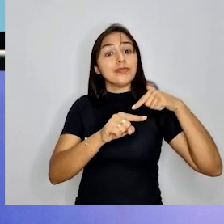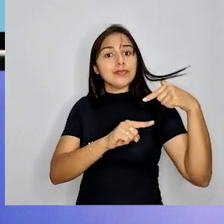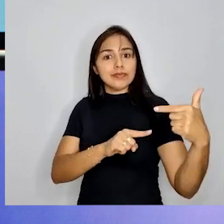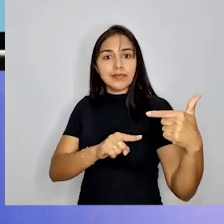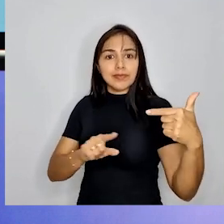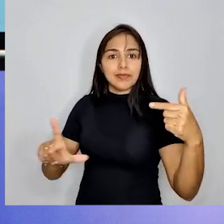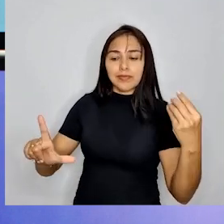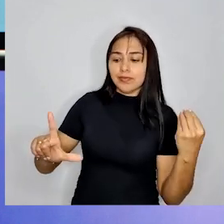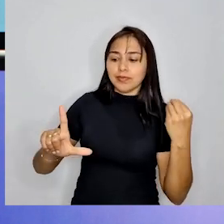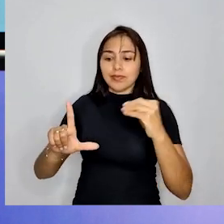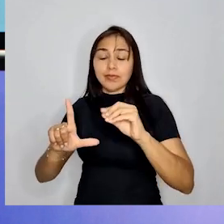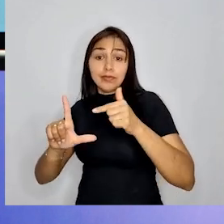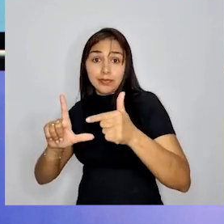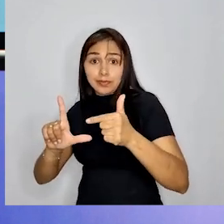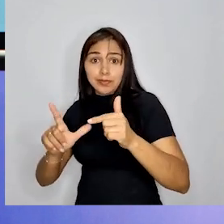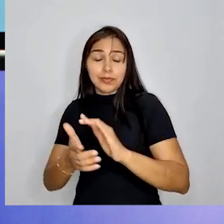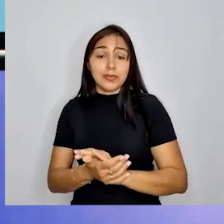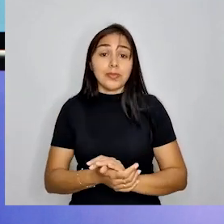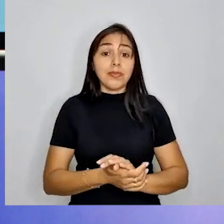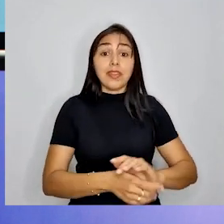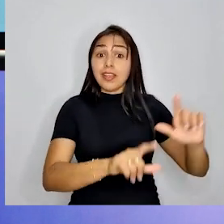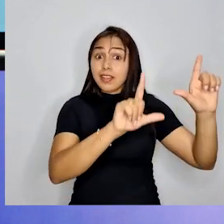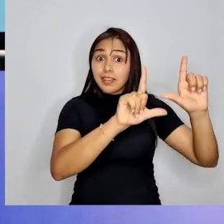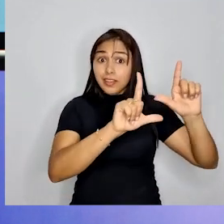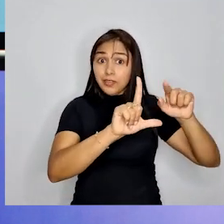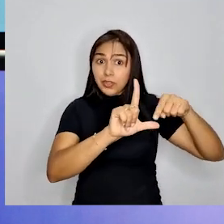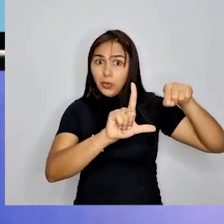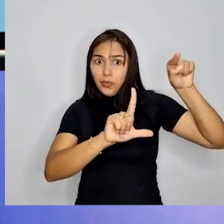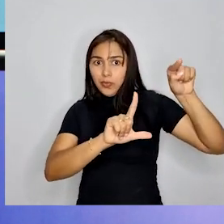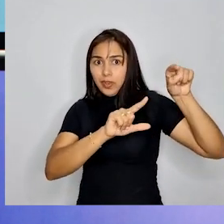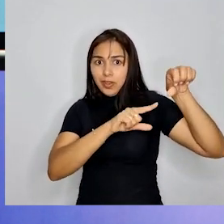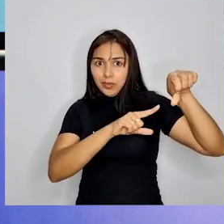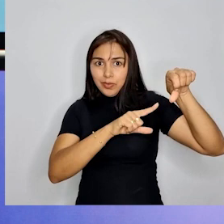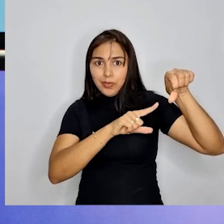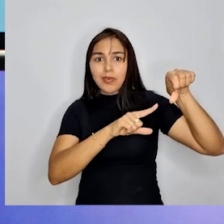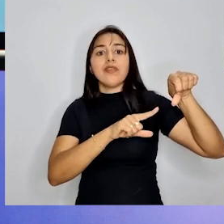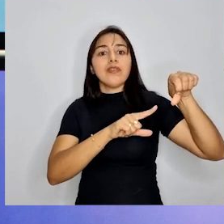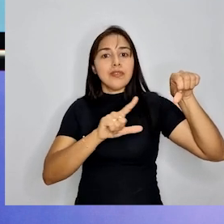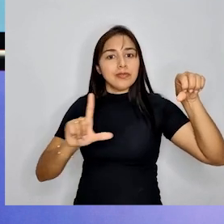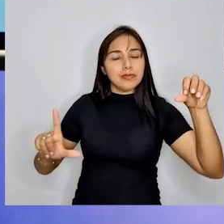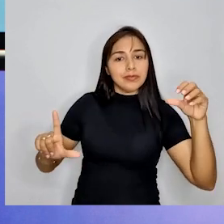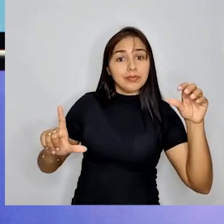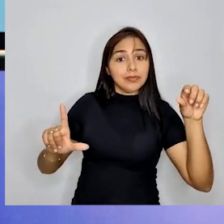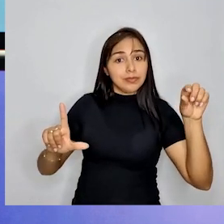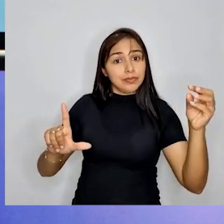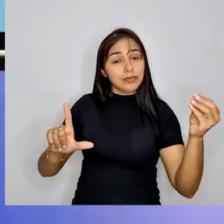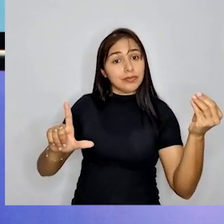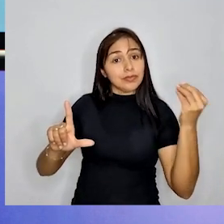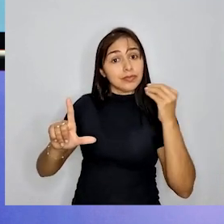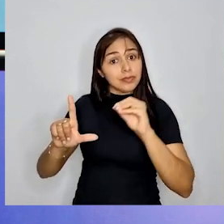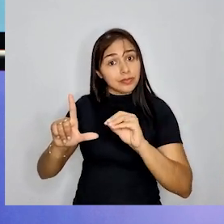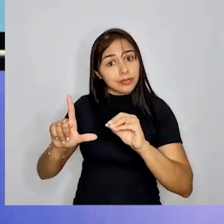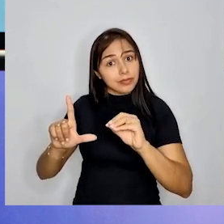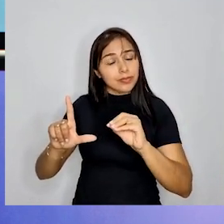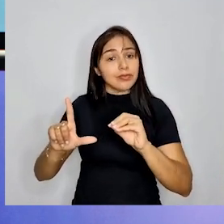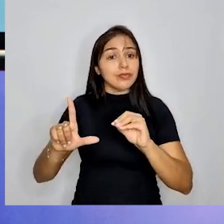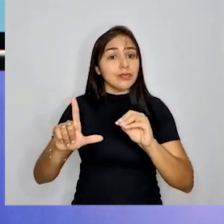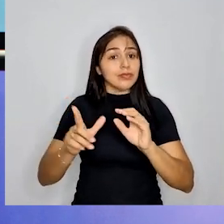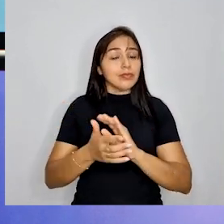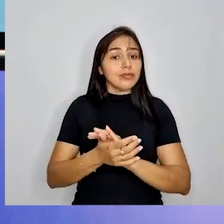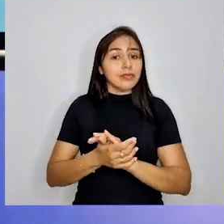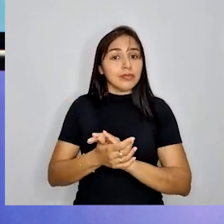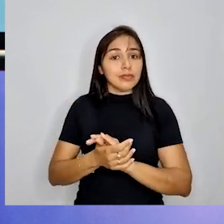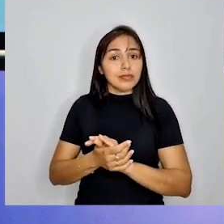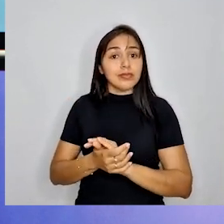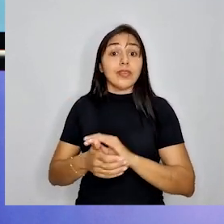dois televisão lá no topo temos o valor de 8 né aqui televisão tá errado né seria